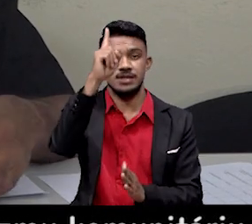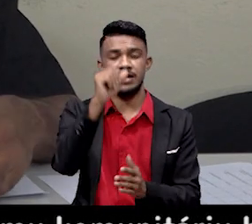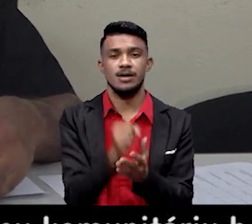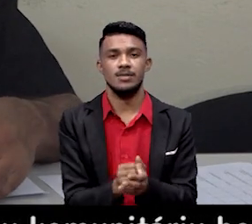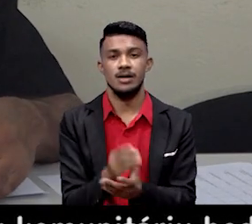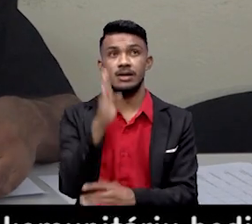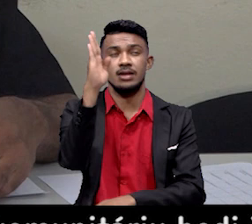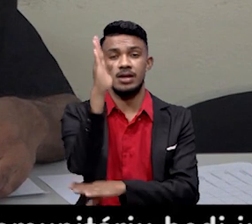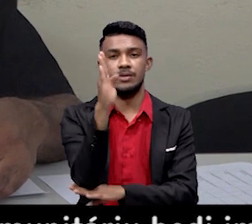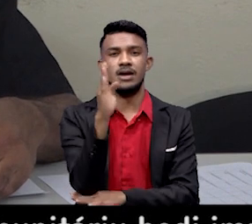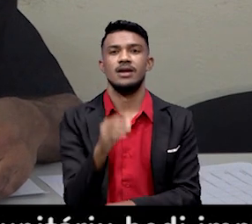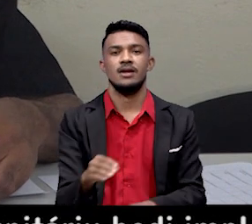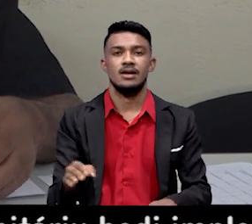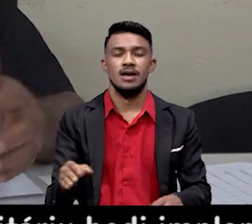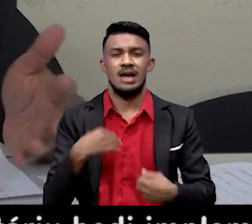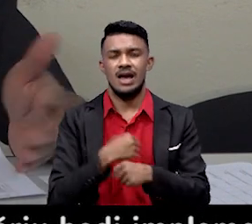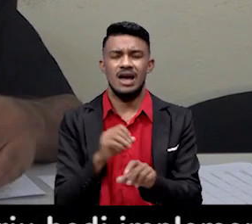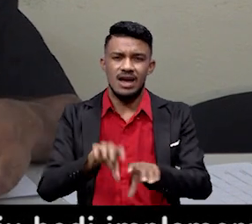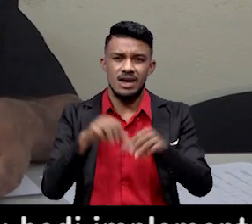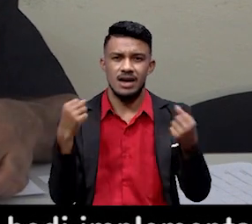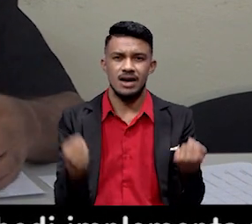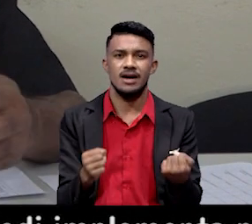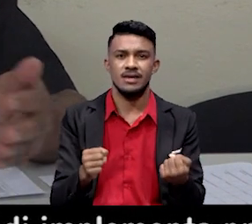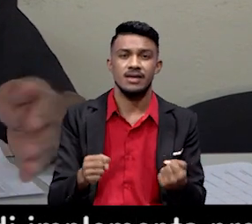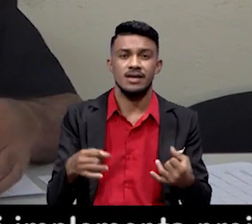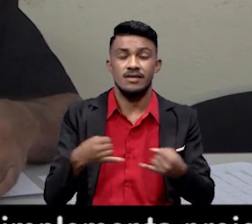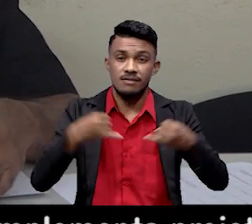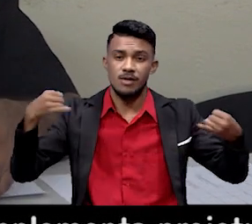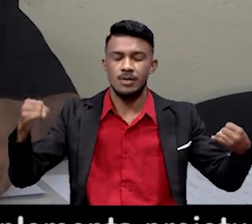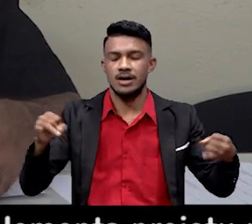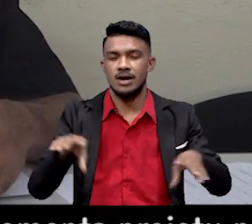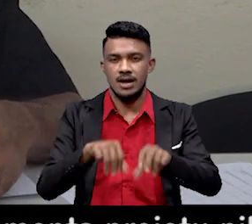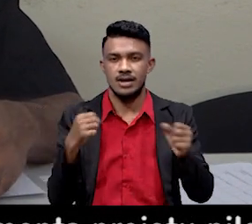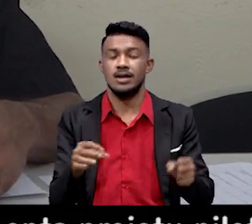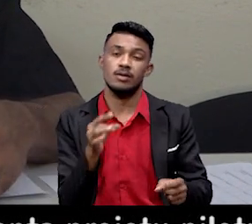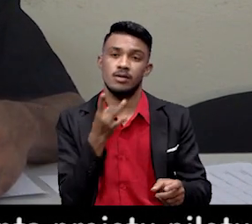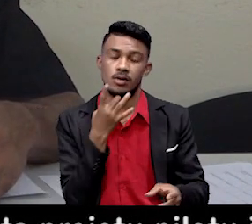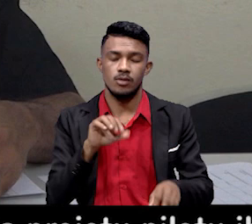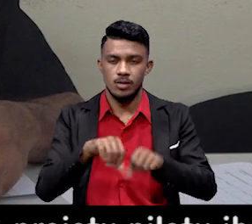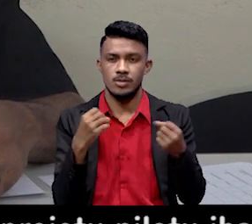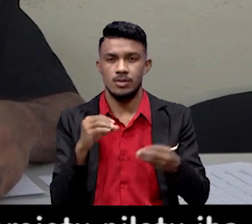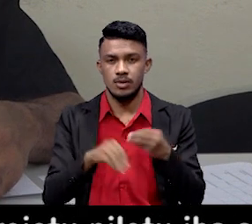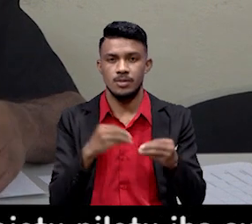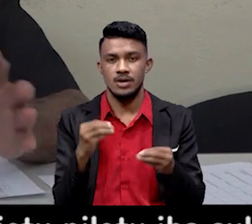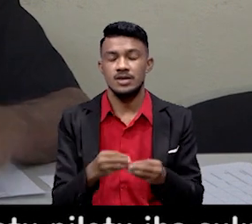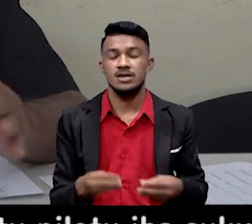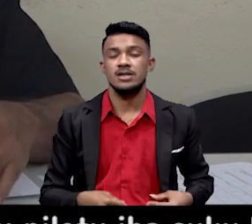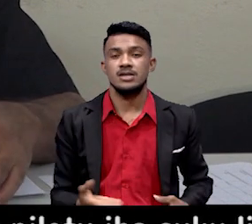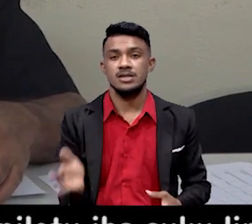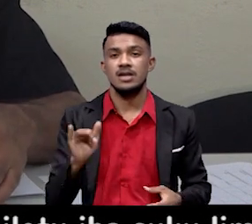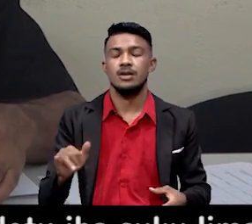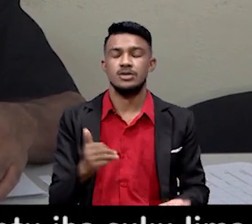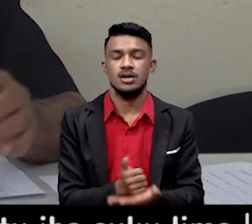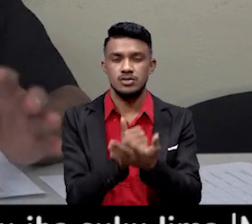maca, portanto, desconectado, então, pronto, tira, aproveitamos o saída, né? Para depois, beleza, nascer. Neve 14 milhões, né? Laos,